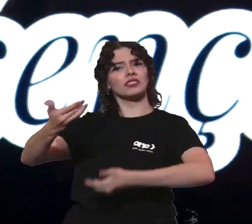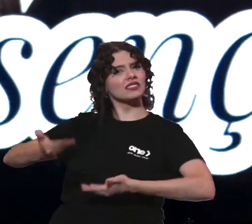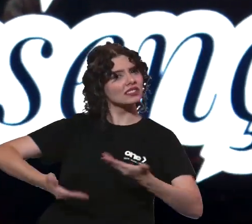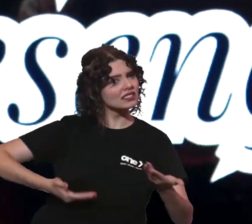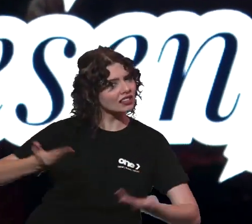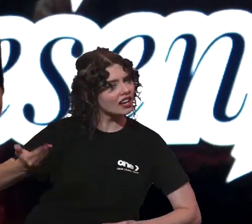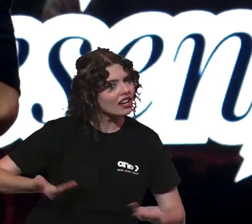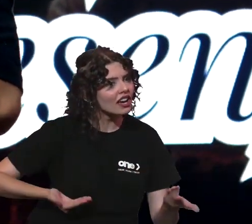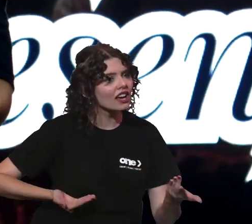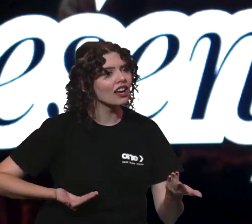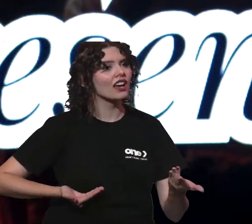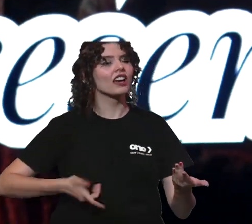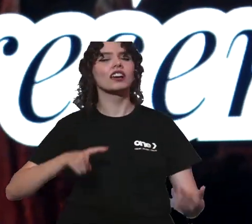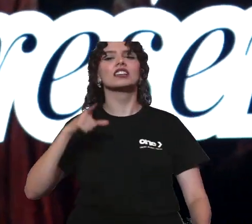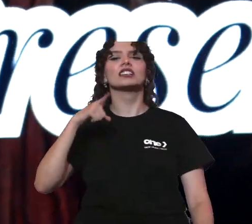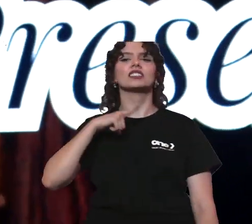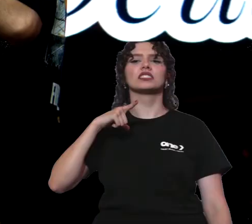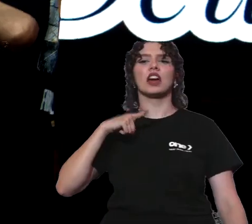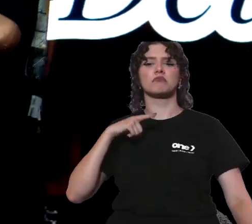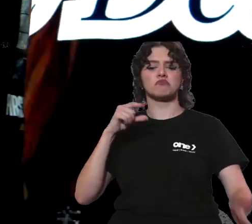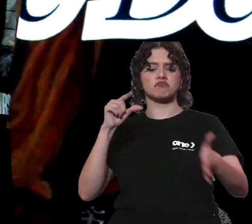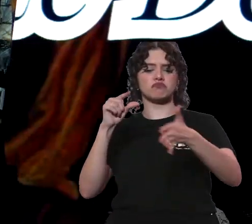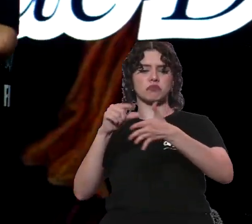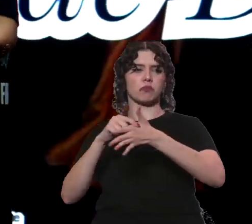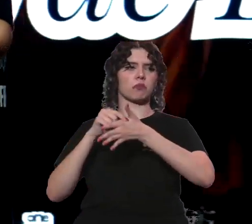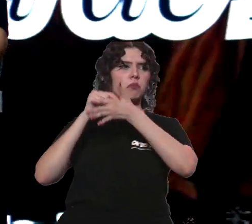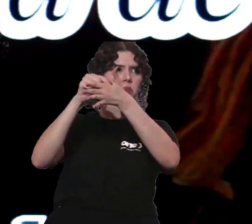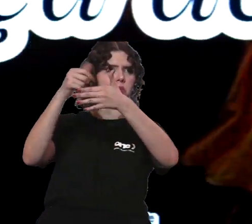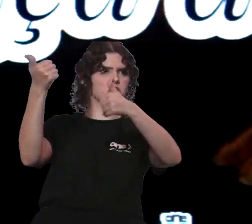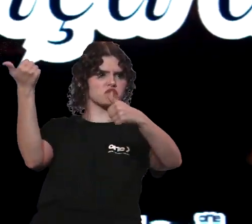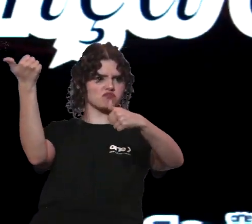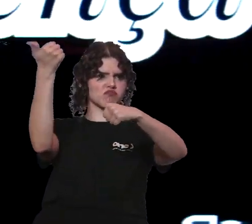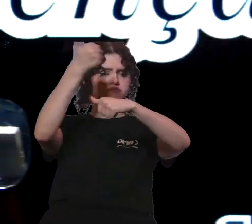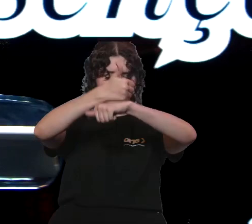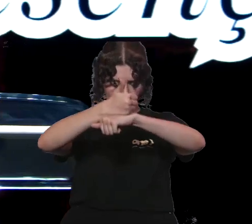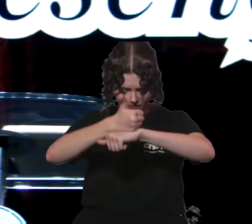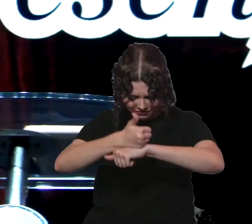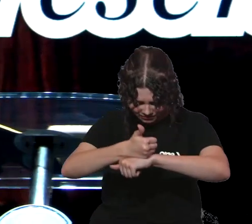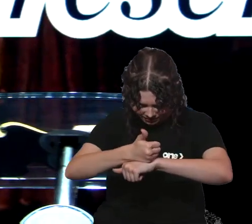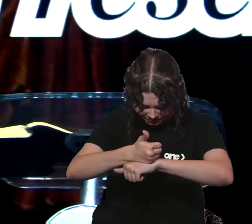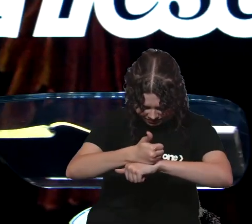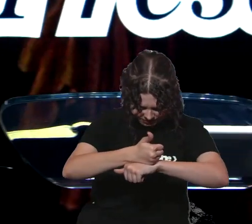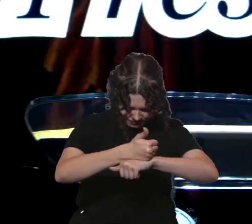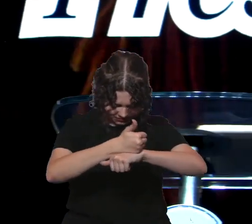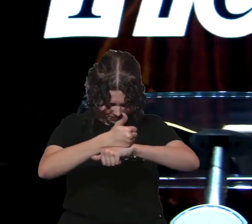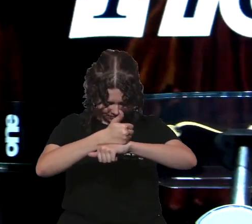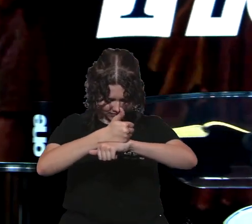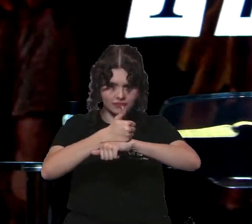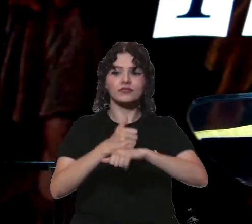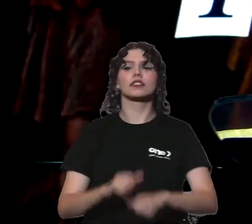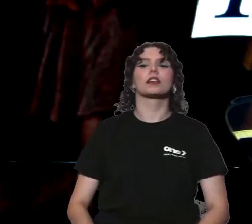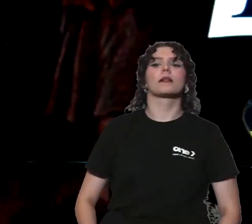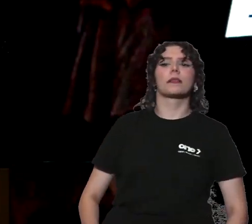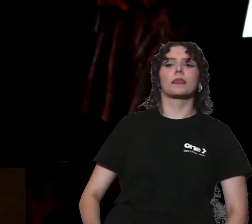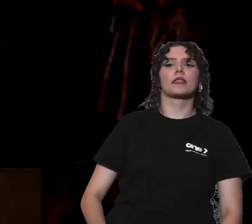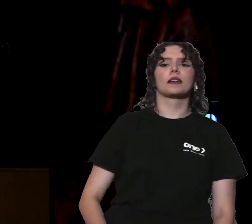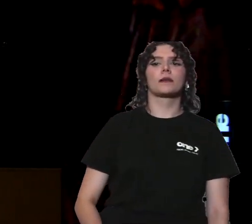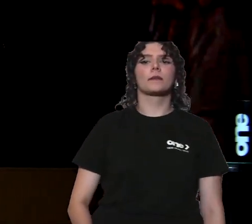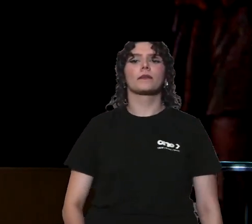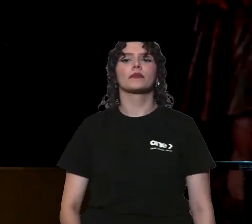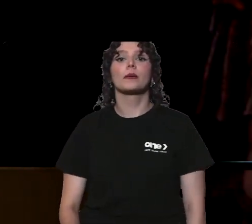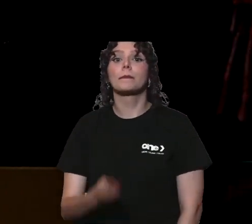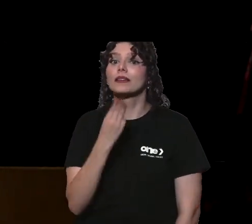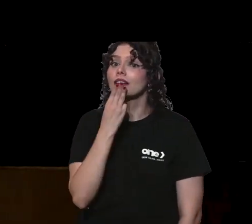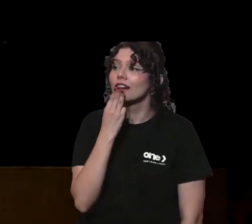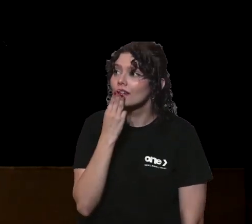servos, ele tinha aquela autoridade forte. E Mical, aí eu falei que eu ia falar